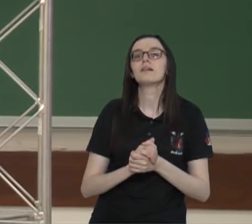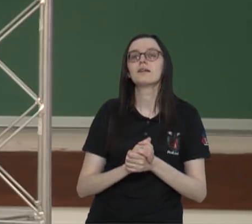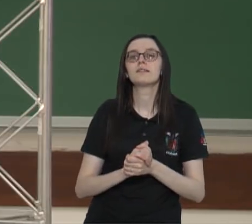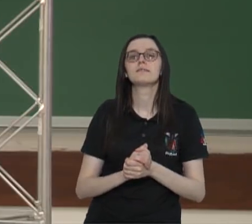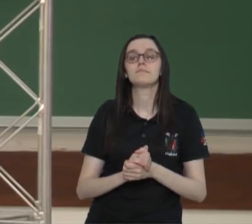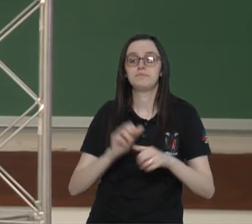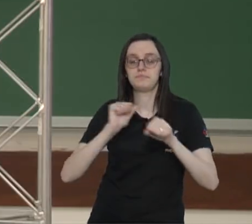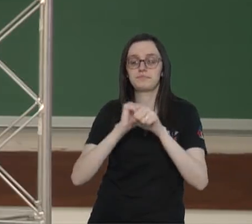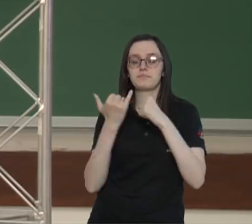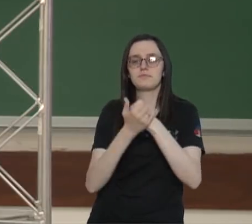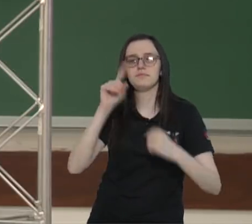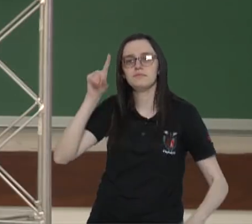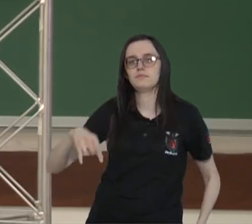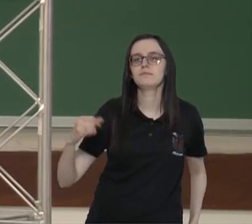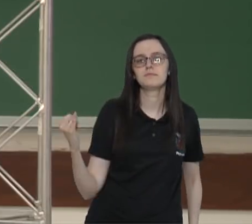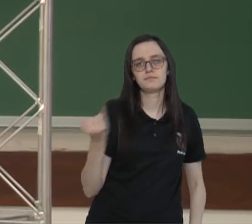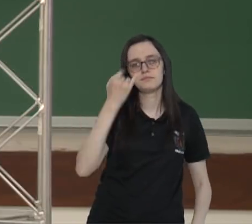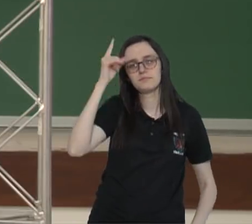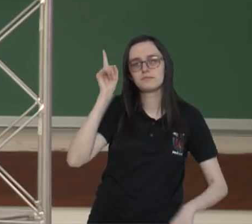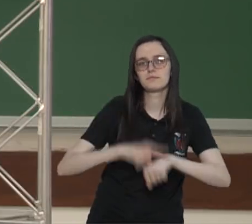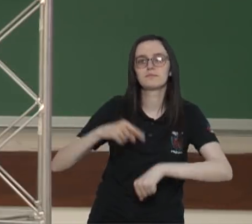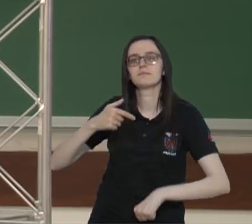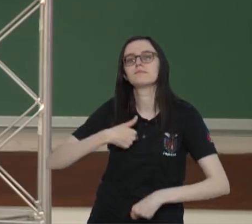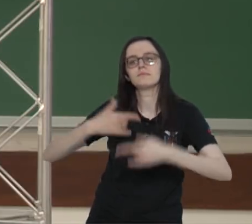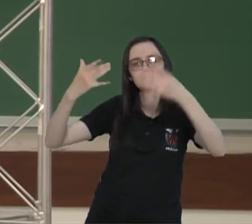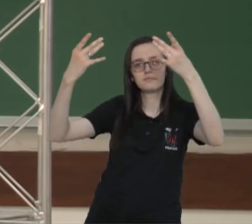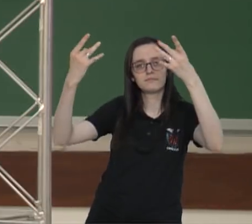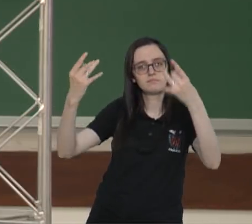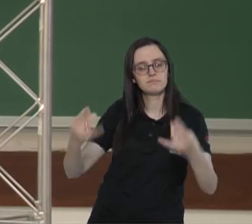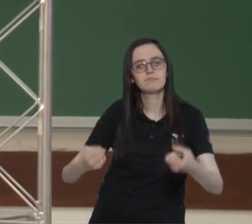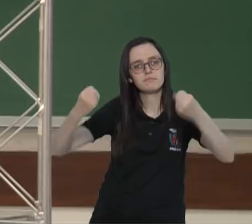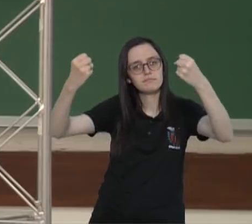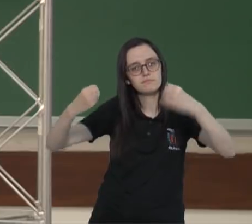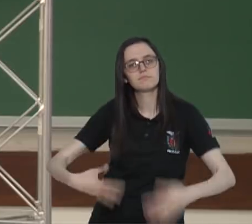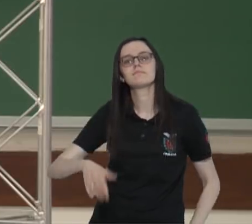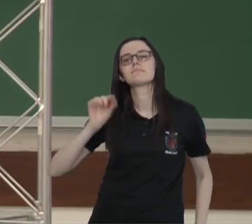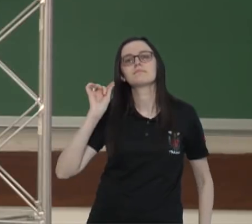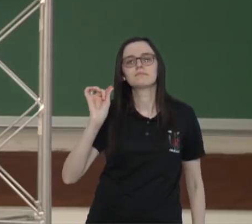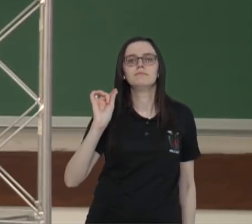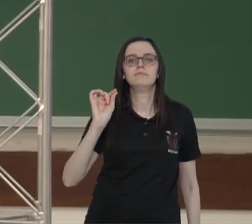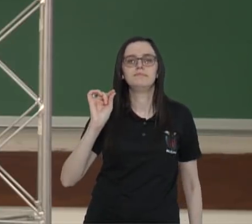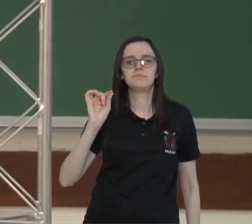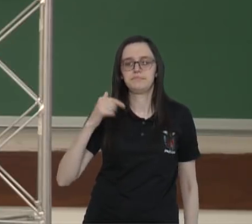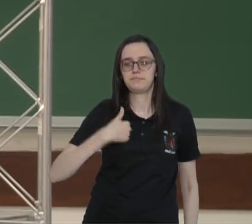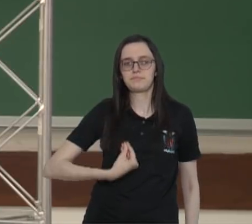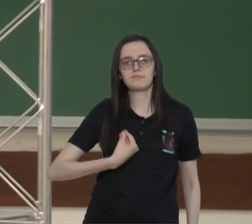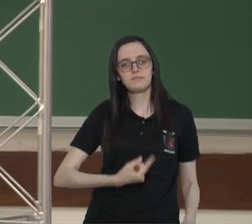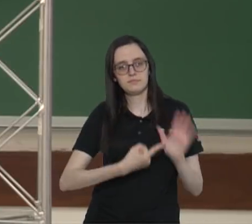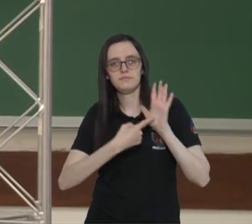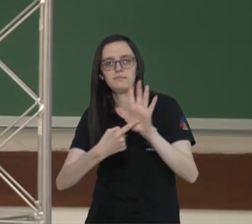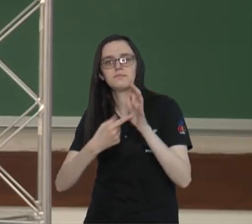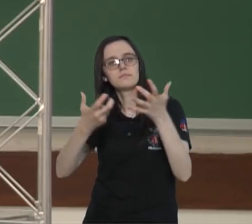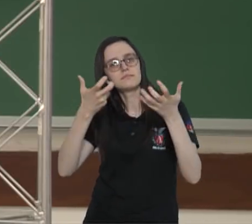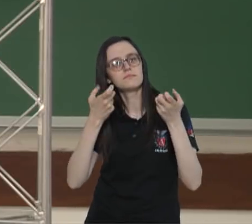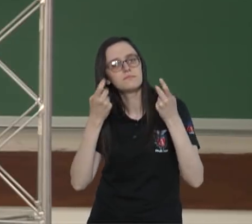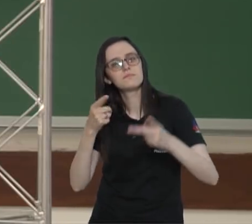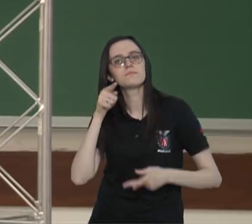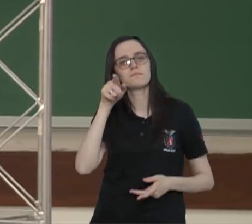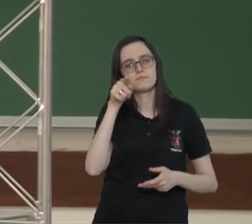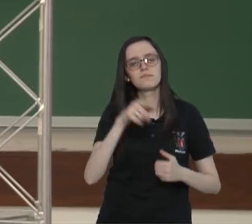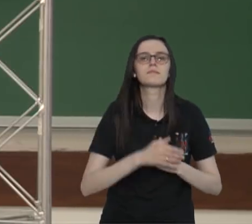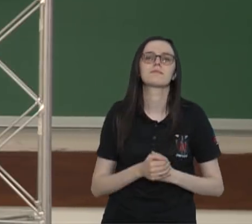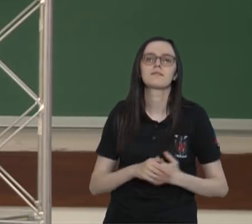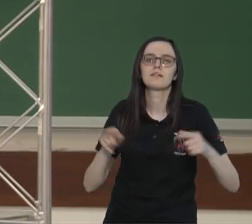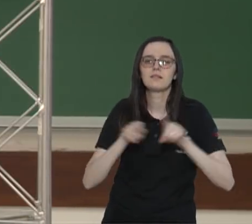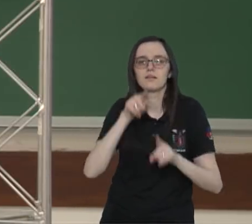os adjetivos são importantes na hora de você descrever né, aquilo que você está oferecendo, né, no teu classificado,